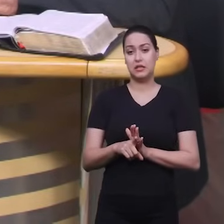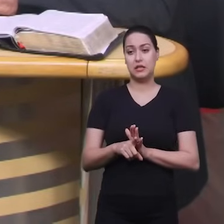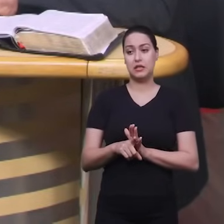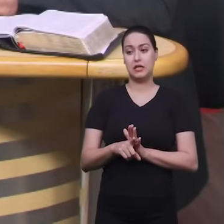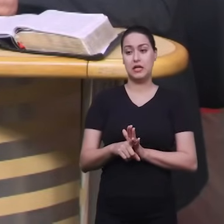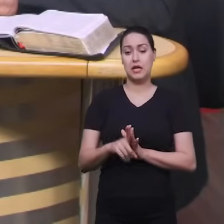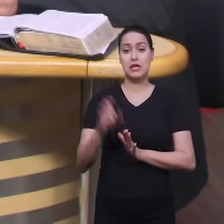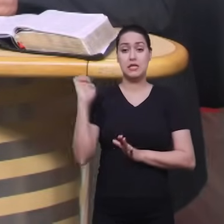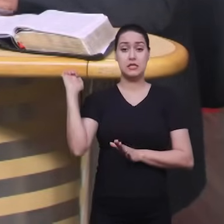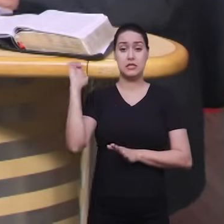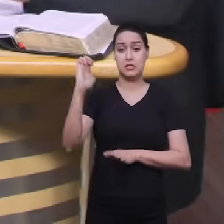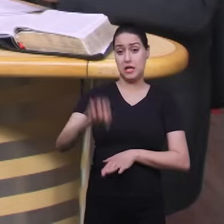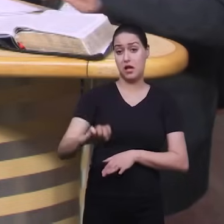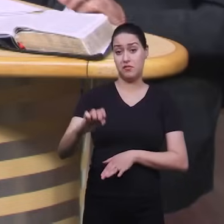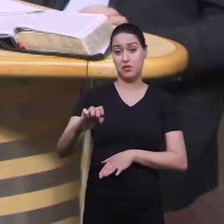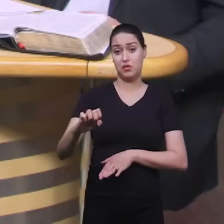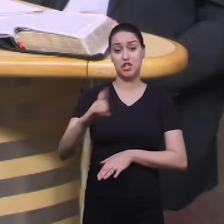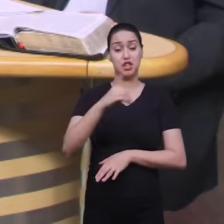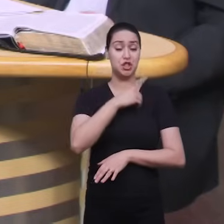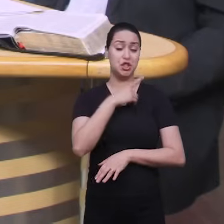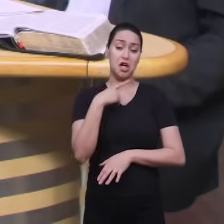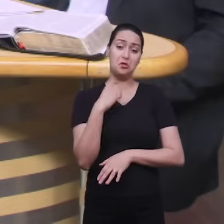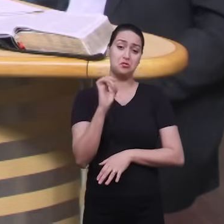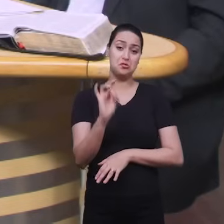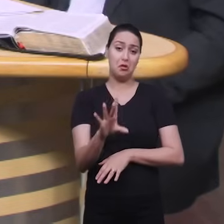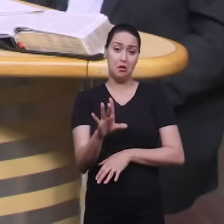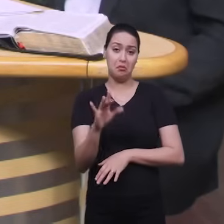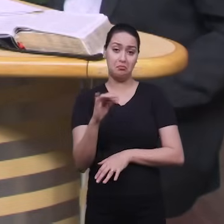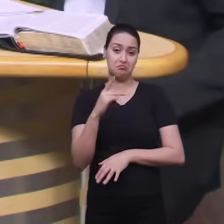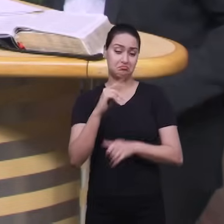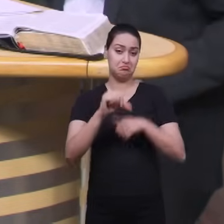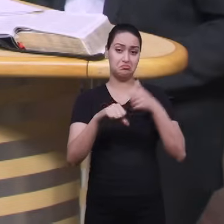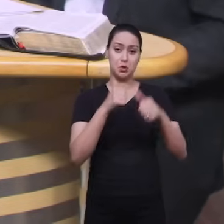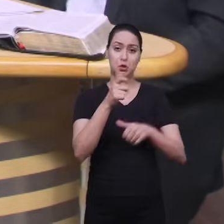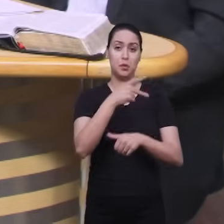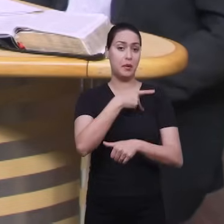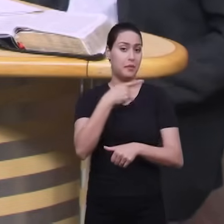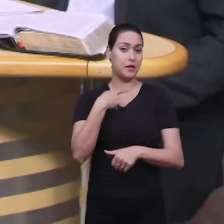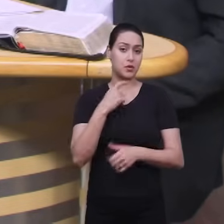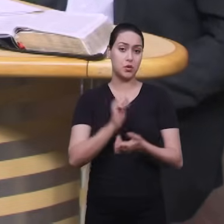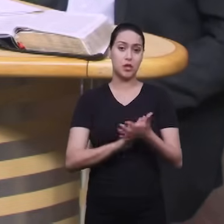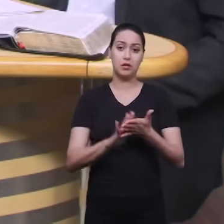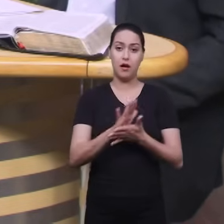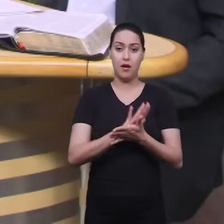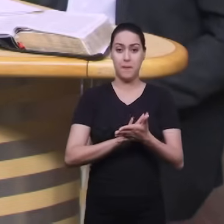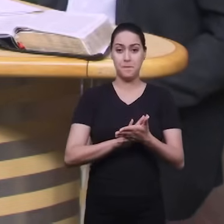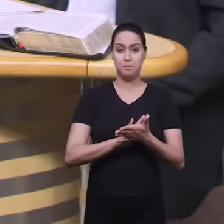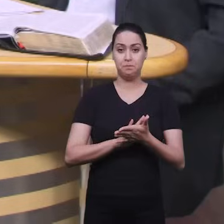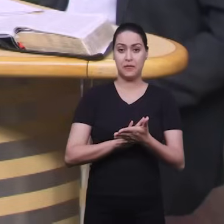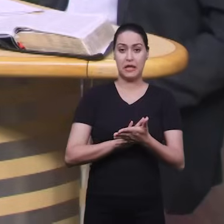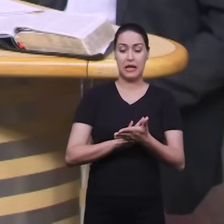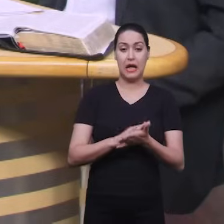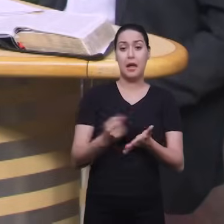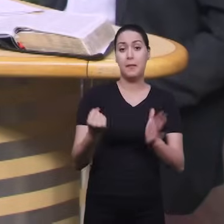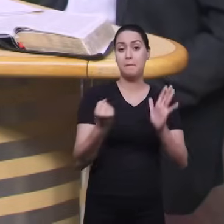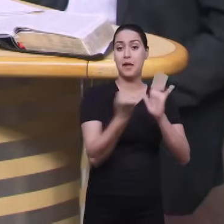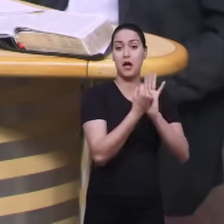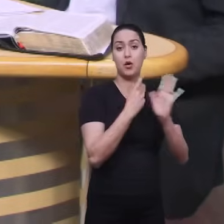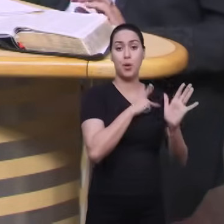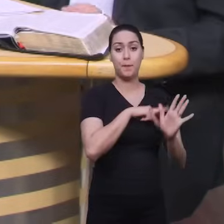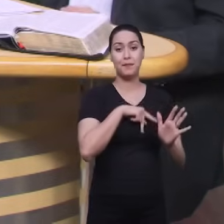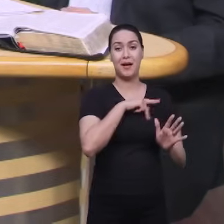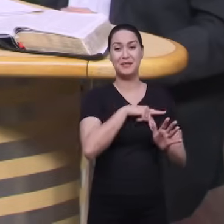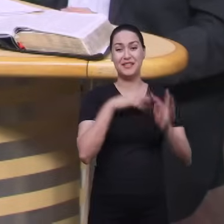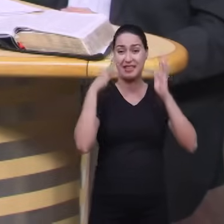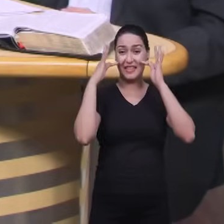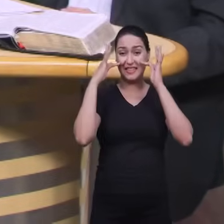no início passa este tempo não foi Chegou outra coisa também e a oração de Estevo marcou Paulo que lá na frente dá um testemunho